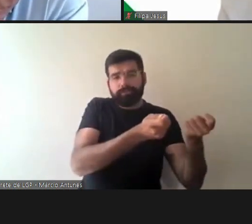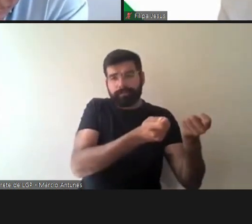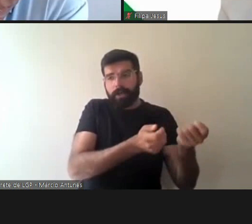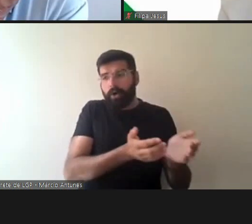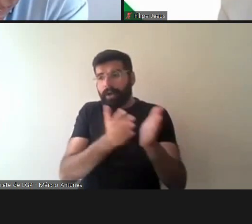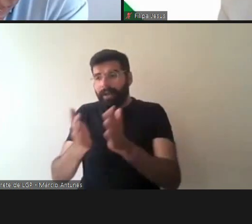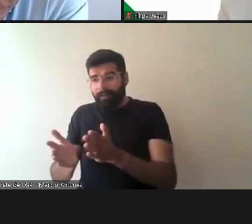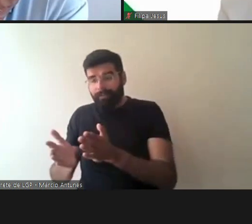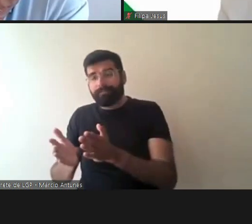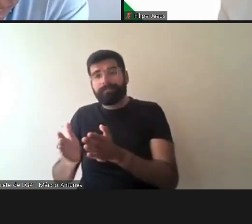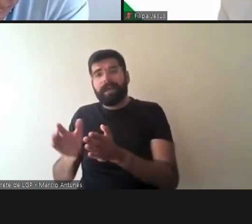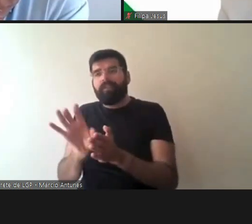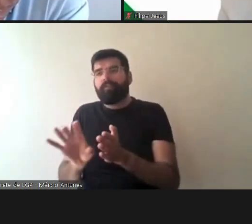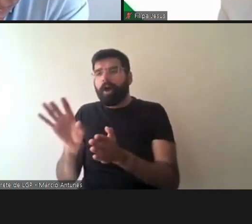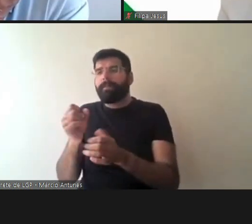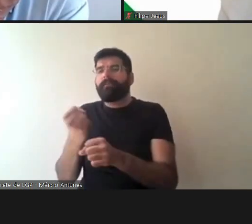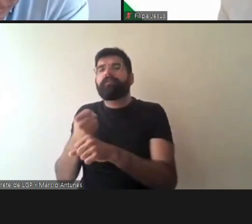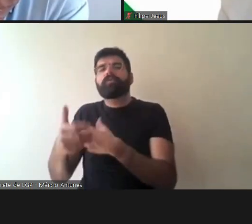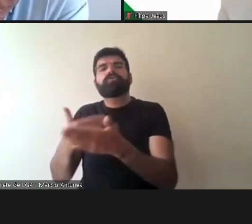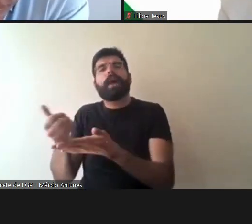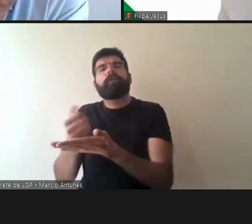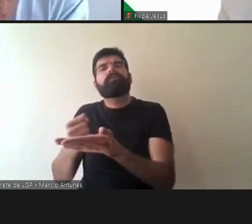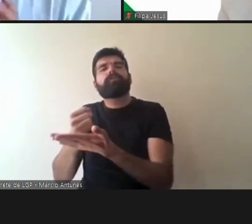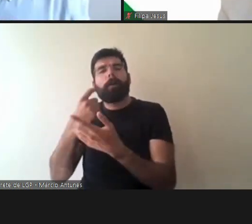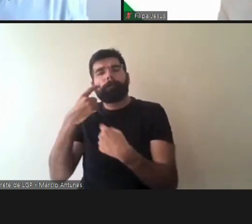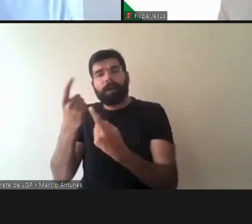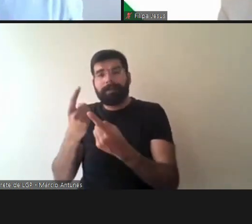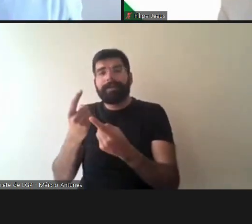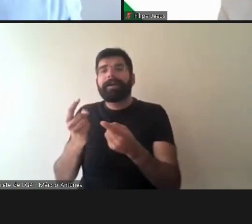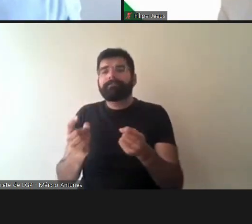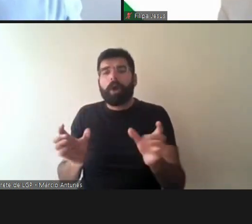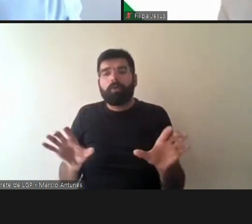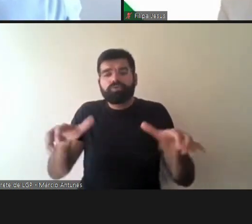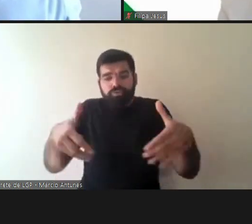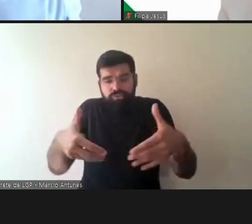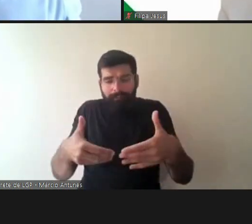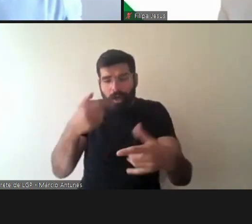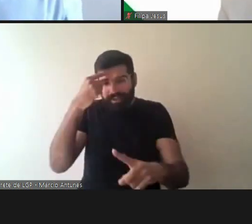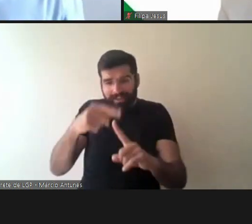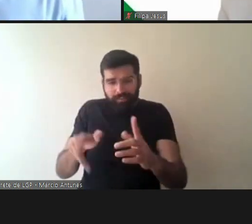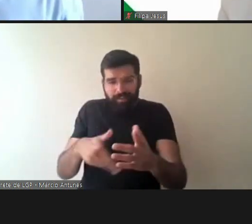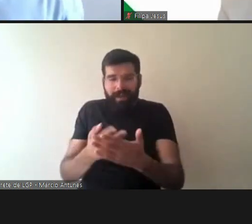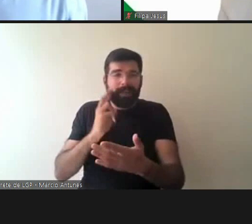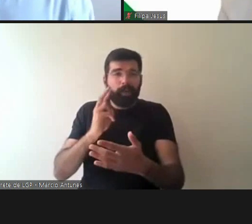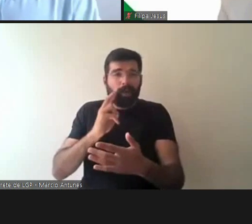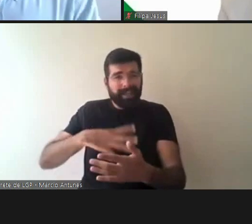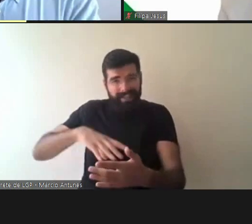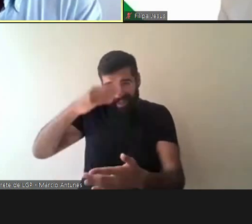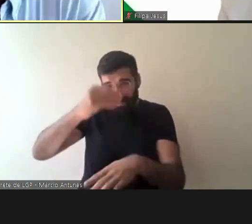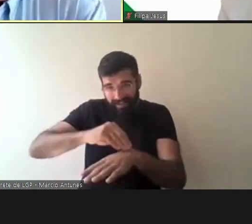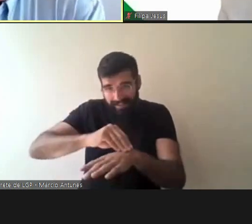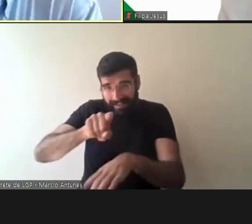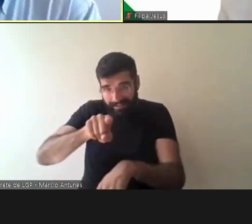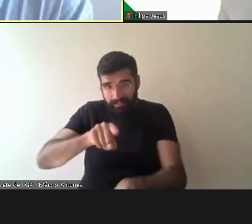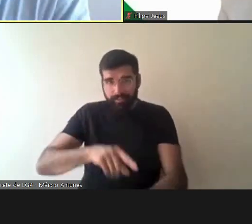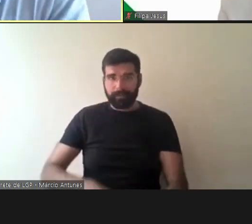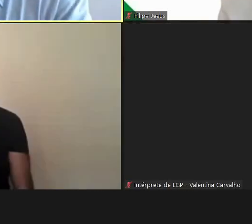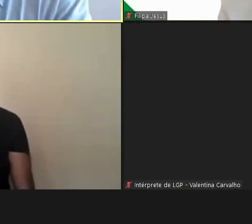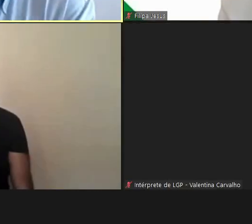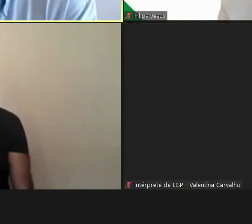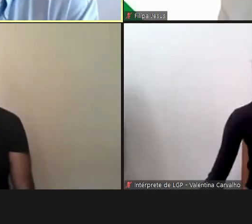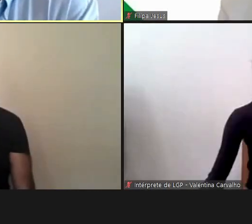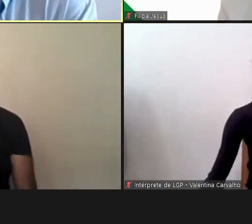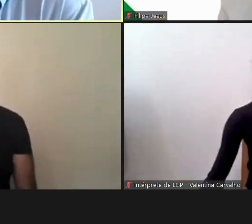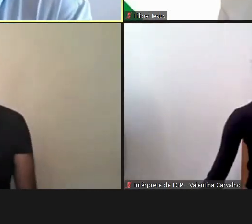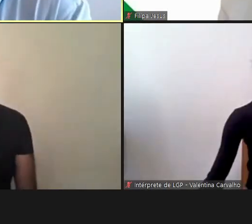o modo de funcionários públicos, nuclear, para criar valor. Se quer comentar. O meu comentário é um